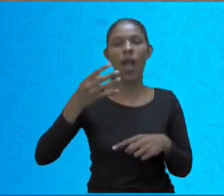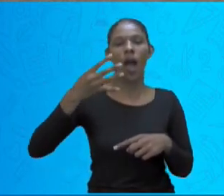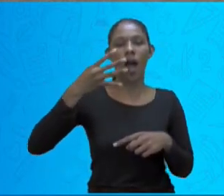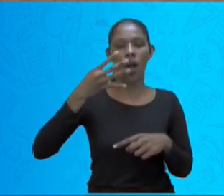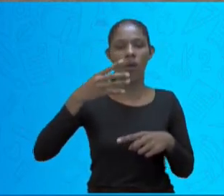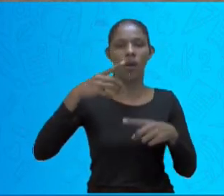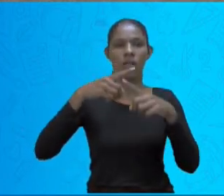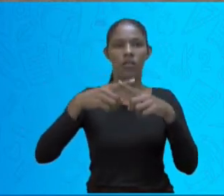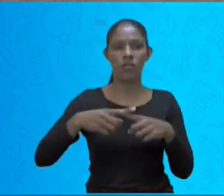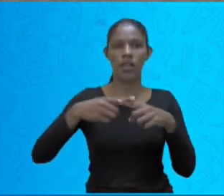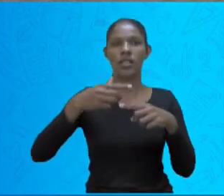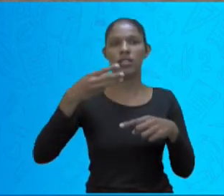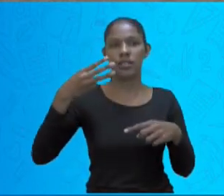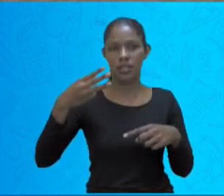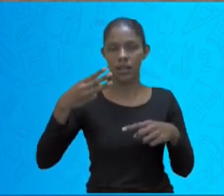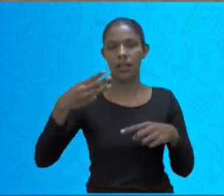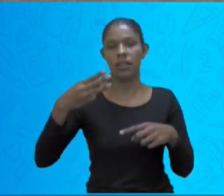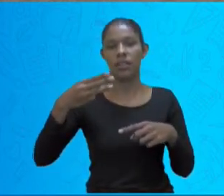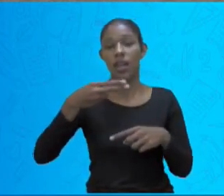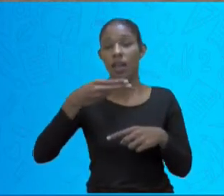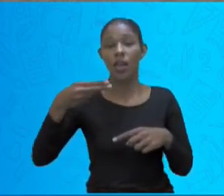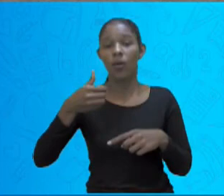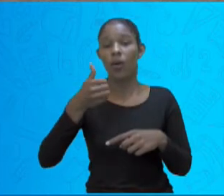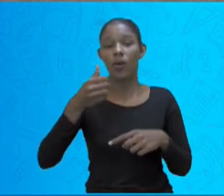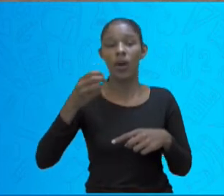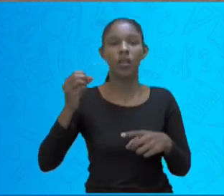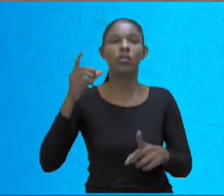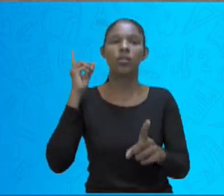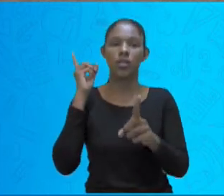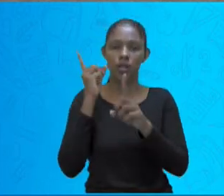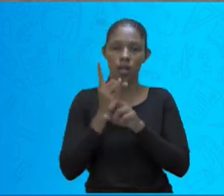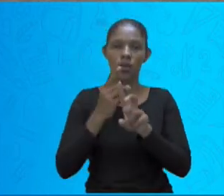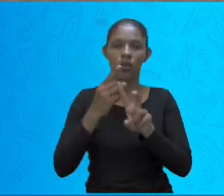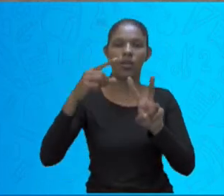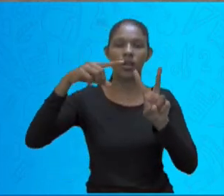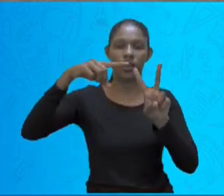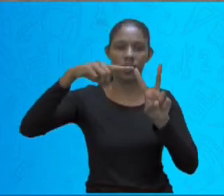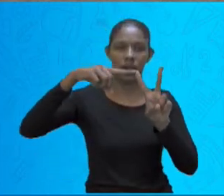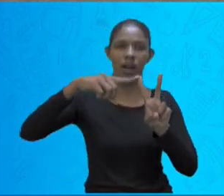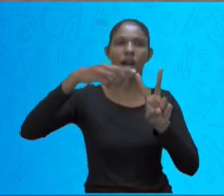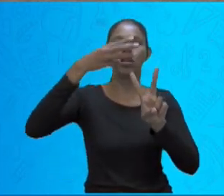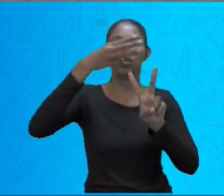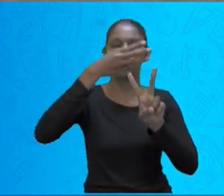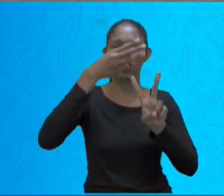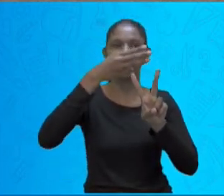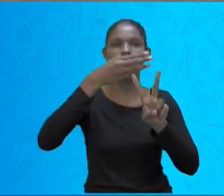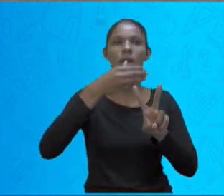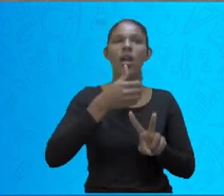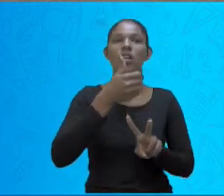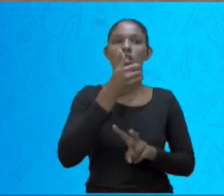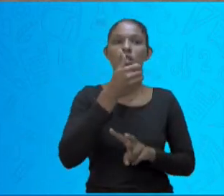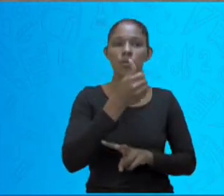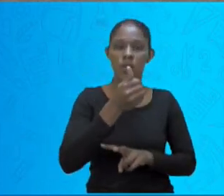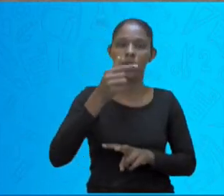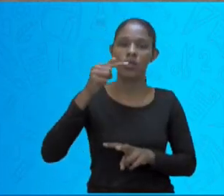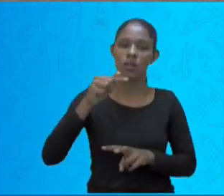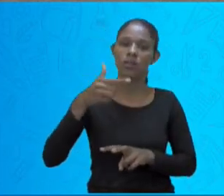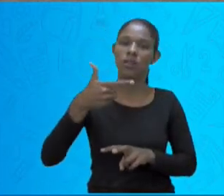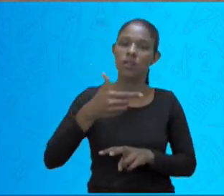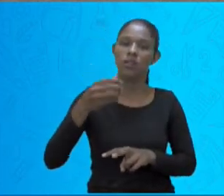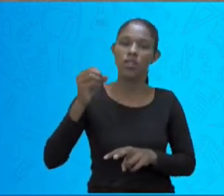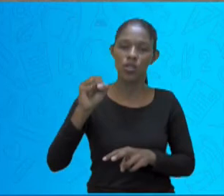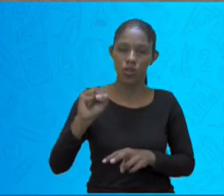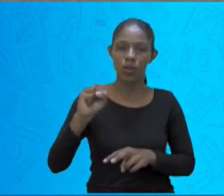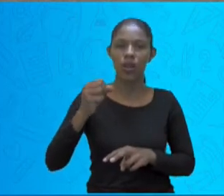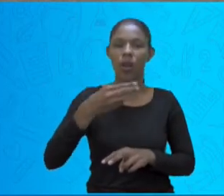a 12. Encontrei a raiz cúbica de 1.728, que é igual a 12. Então, eu